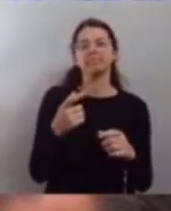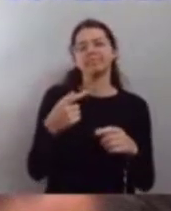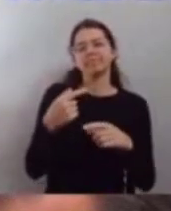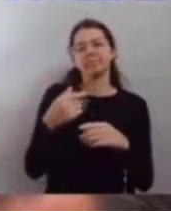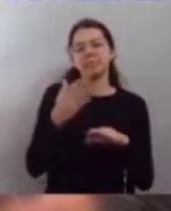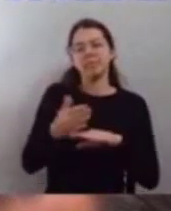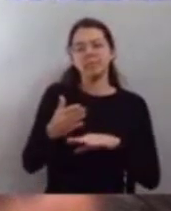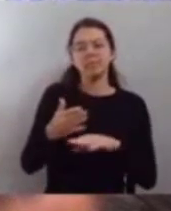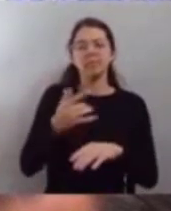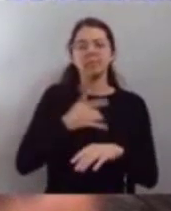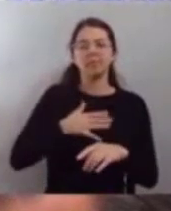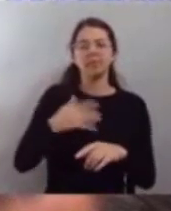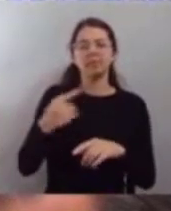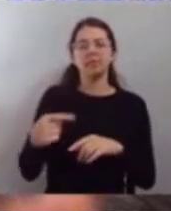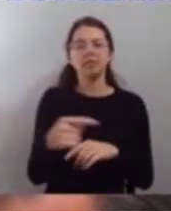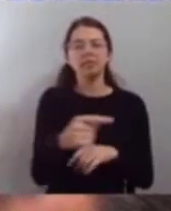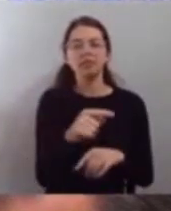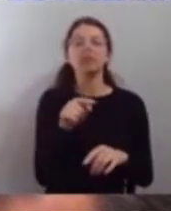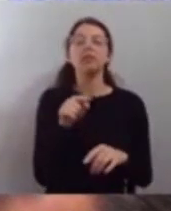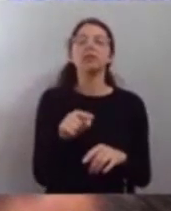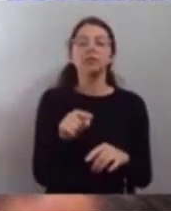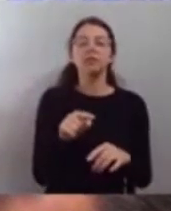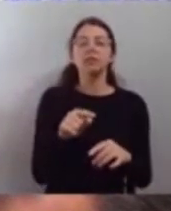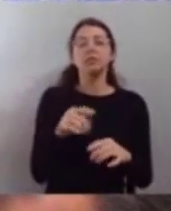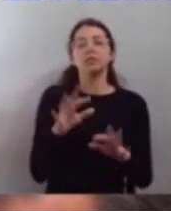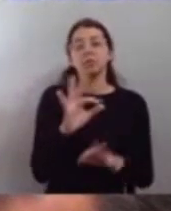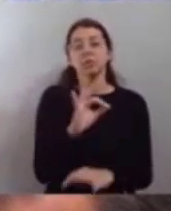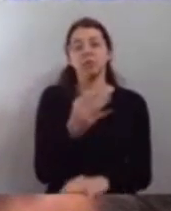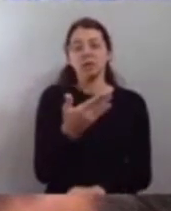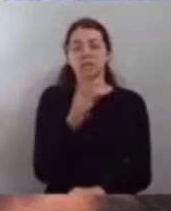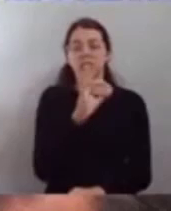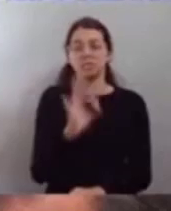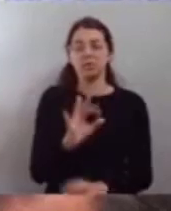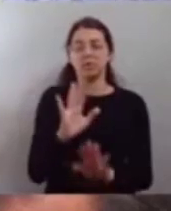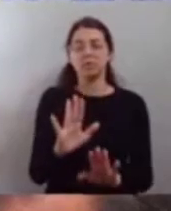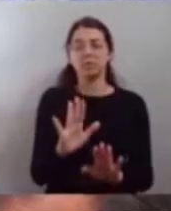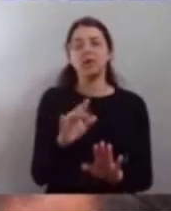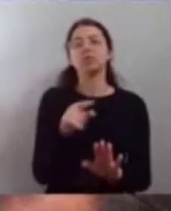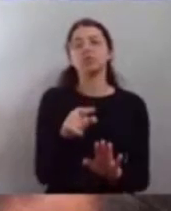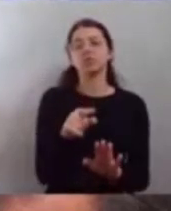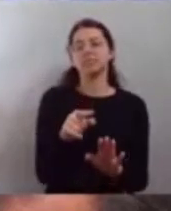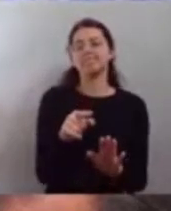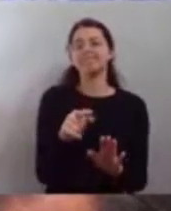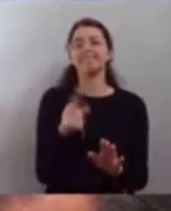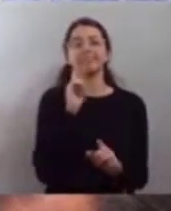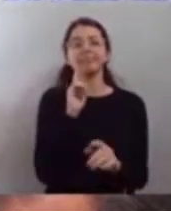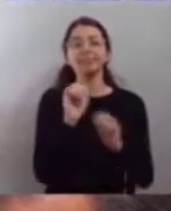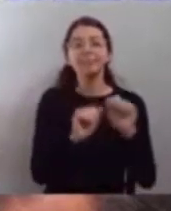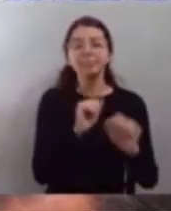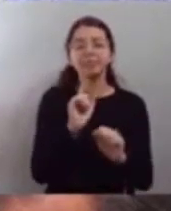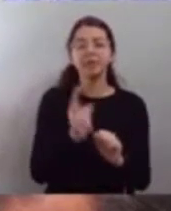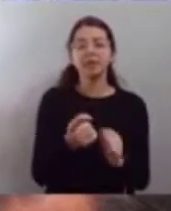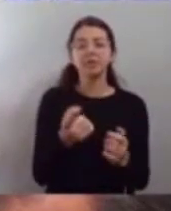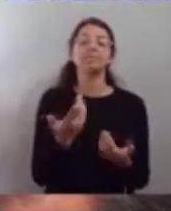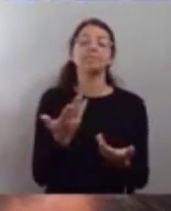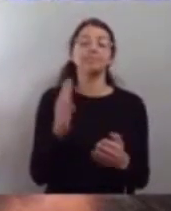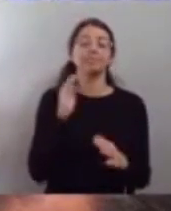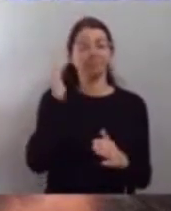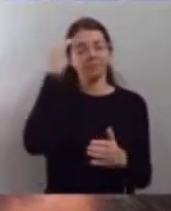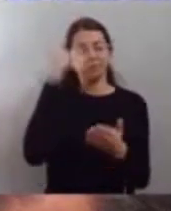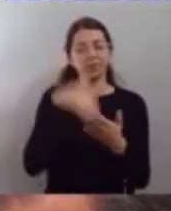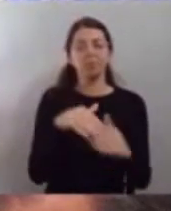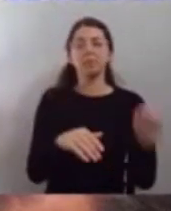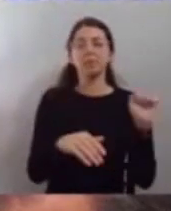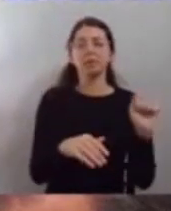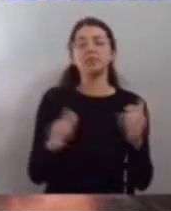decisão pés embora só representa em 41% do capital social da empresa em Conclusão o pai essa guarda pelos resultados da